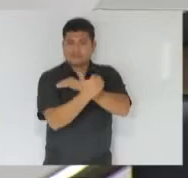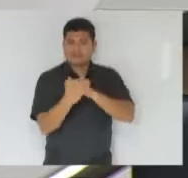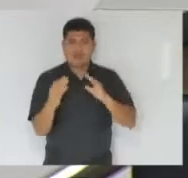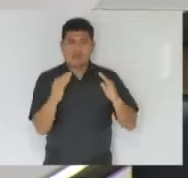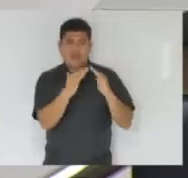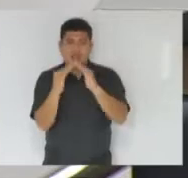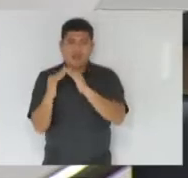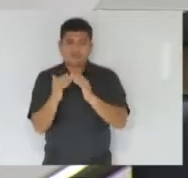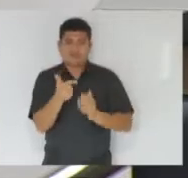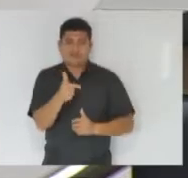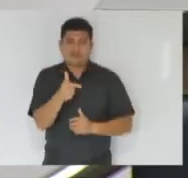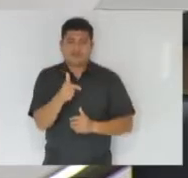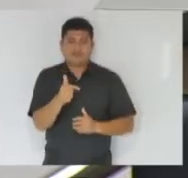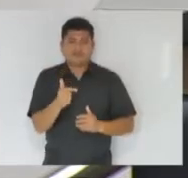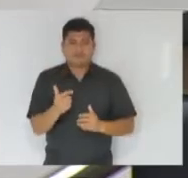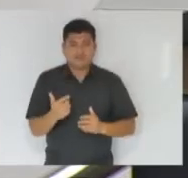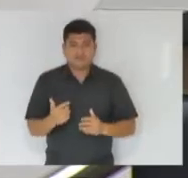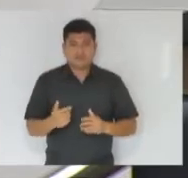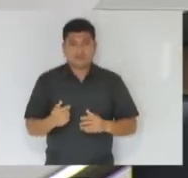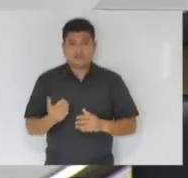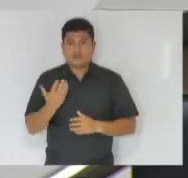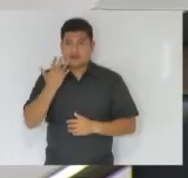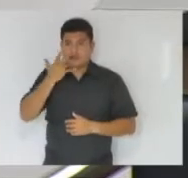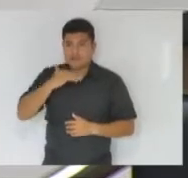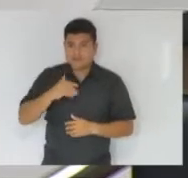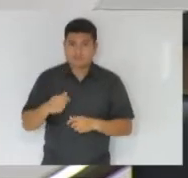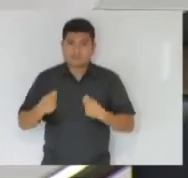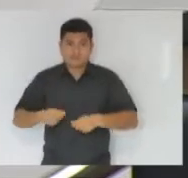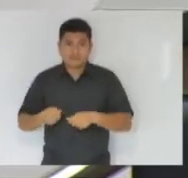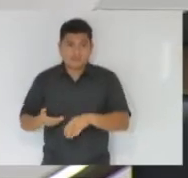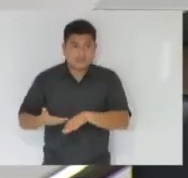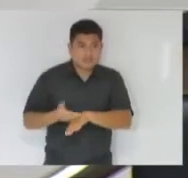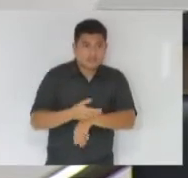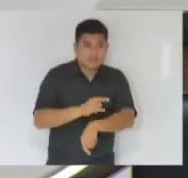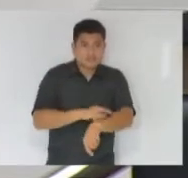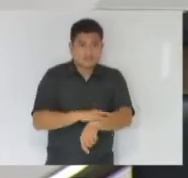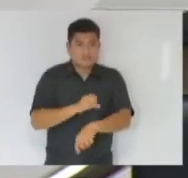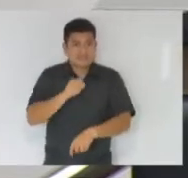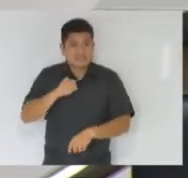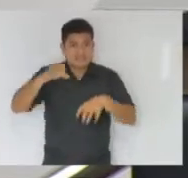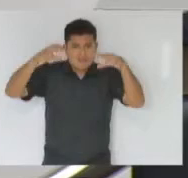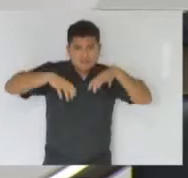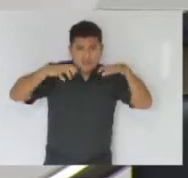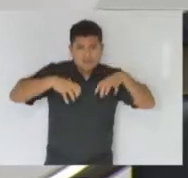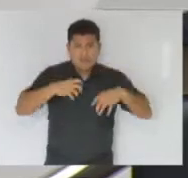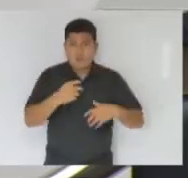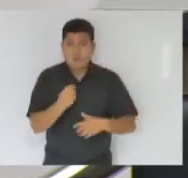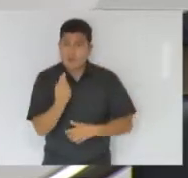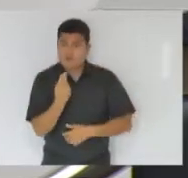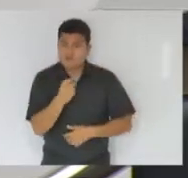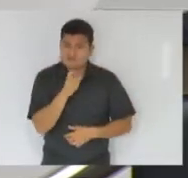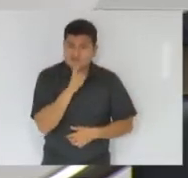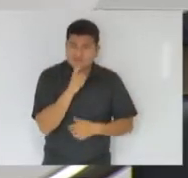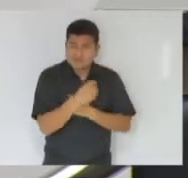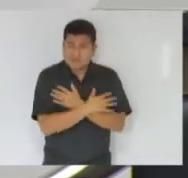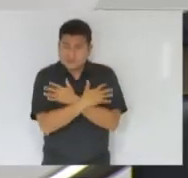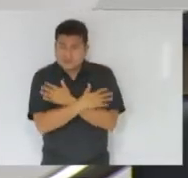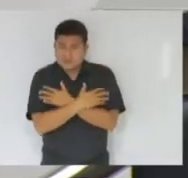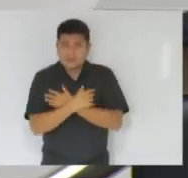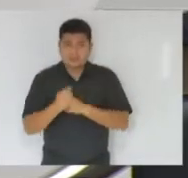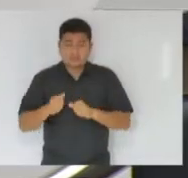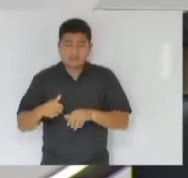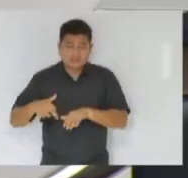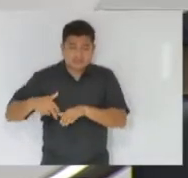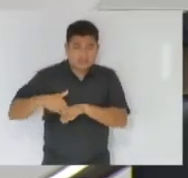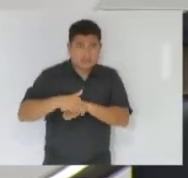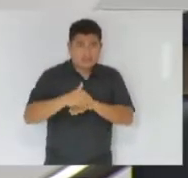que precisam ir no banheiro. Então, se está chovendo, se está frio, elas têm que atravessar uma ala não